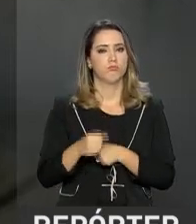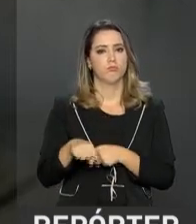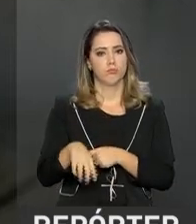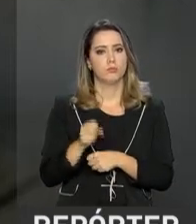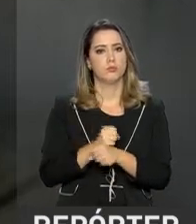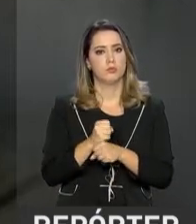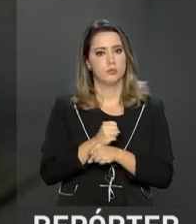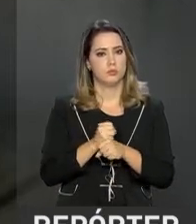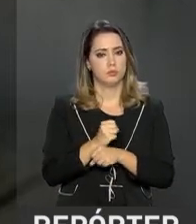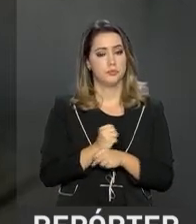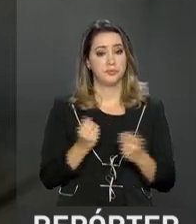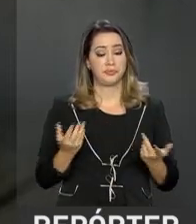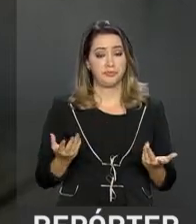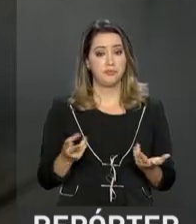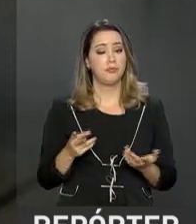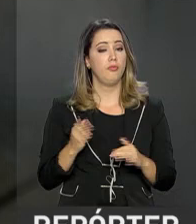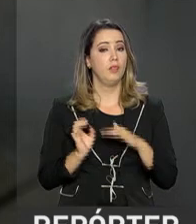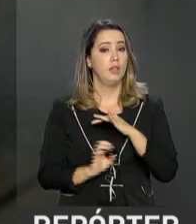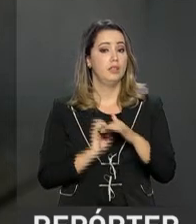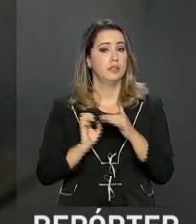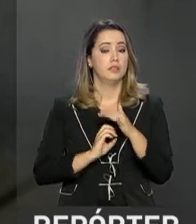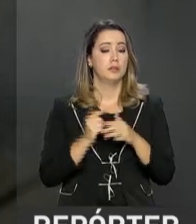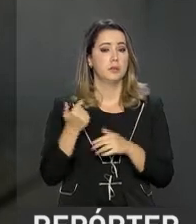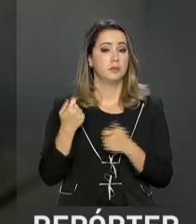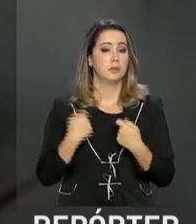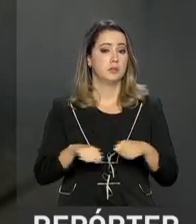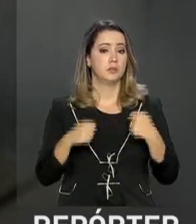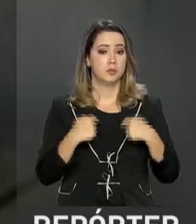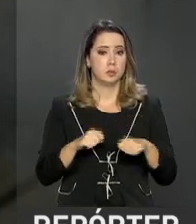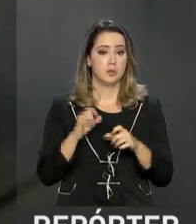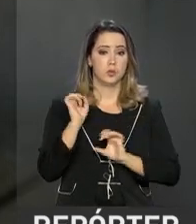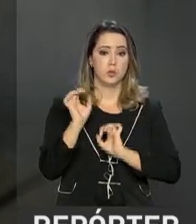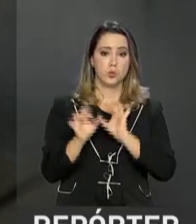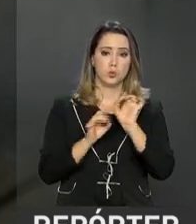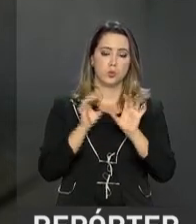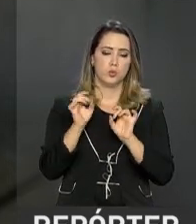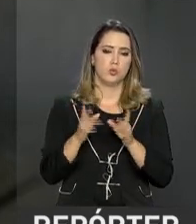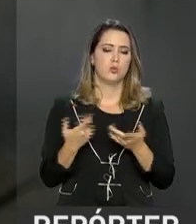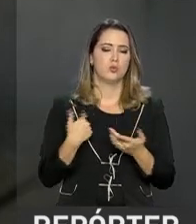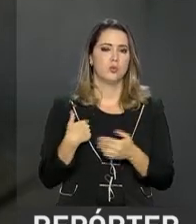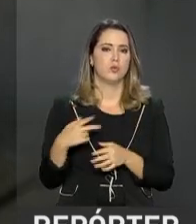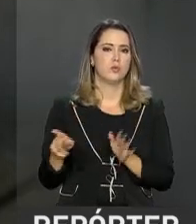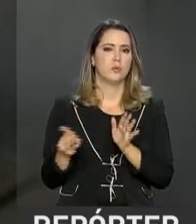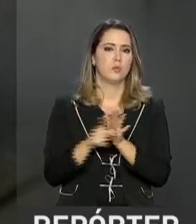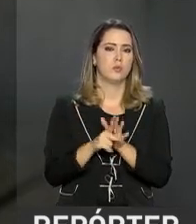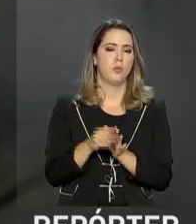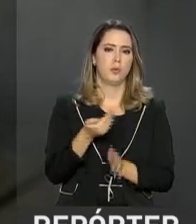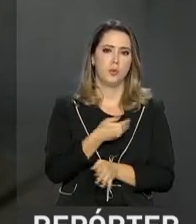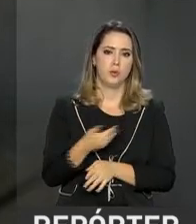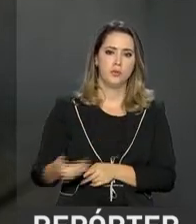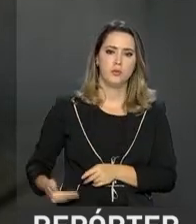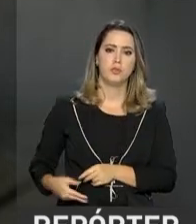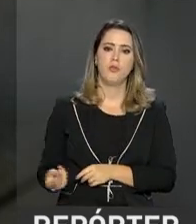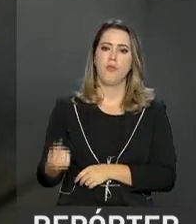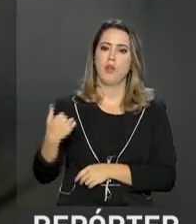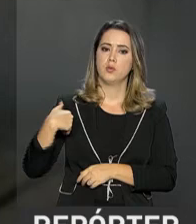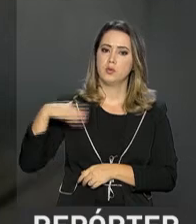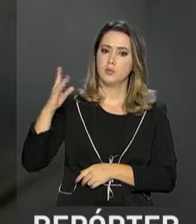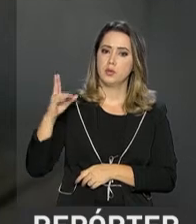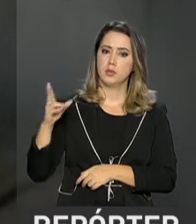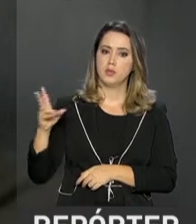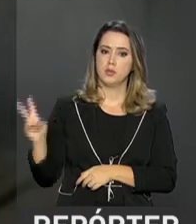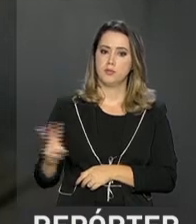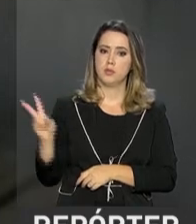2007 as empresas que não são dependentes exclusivas do tesouro nacional também estão valendo mais na bolsa de